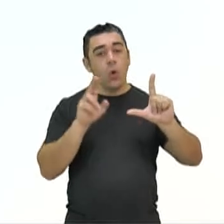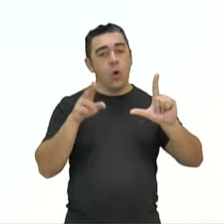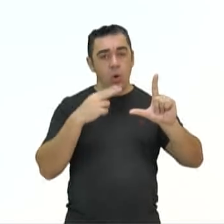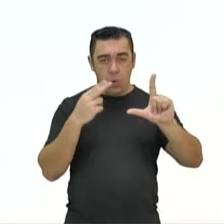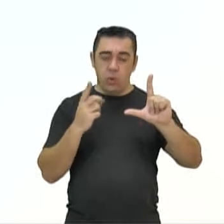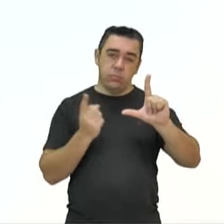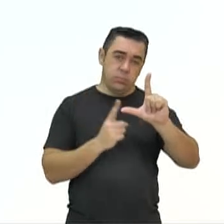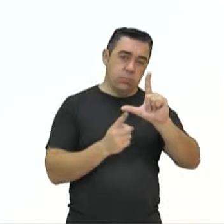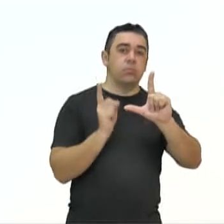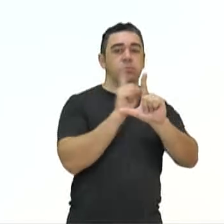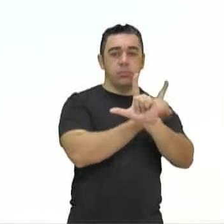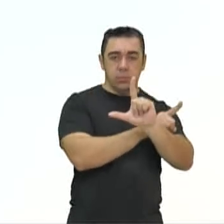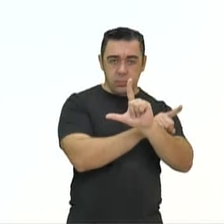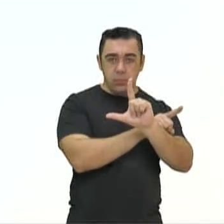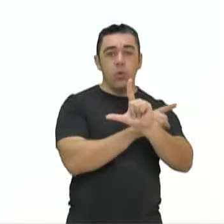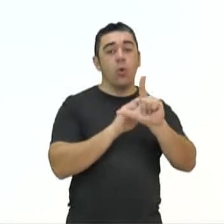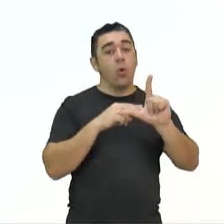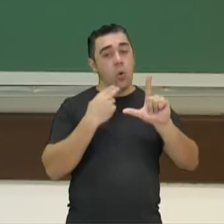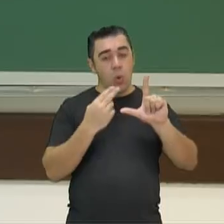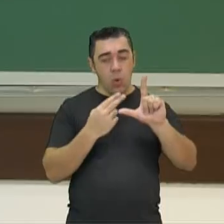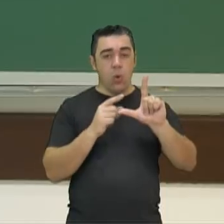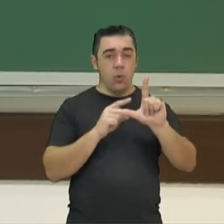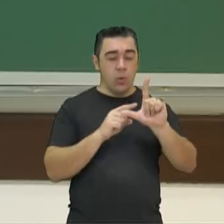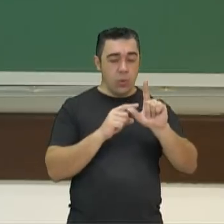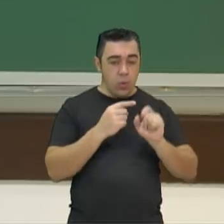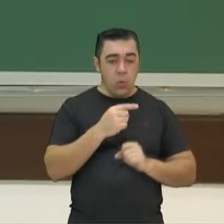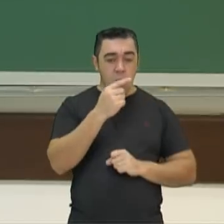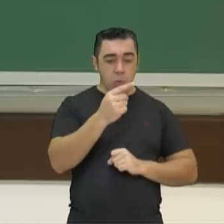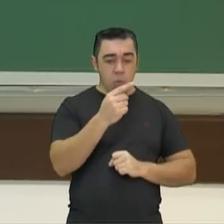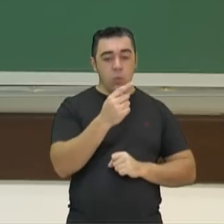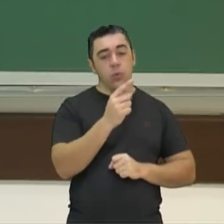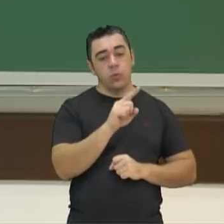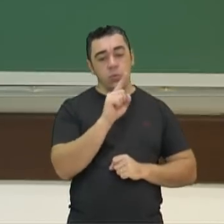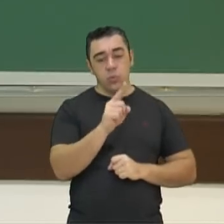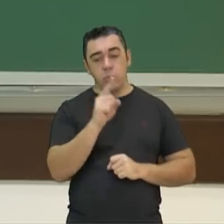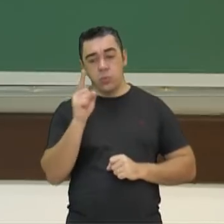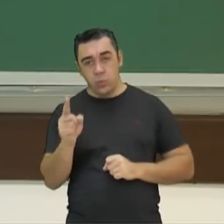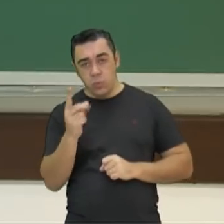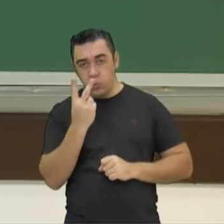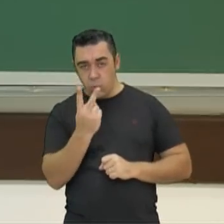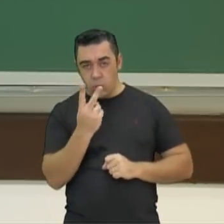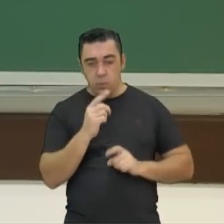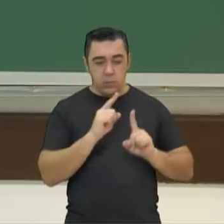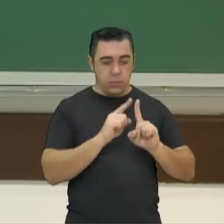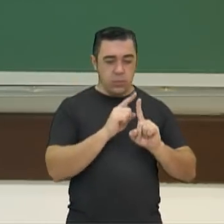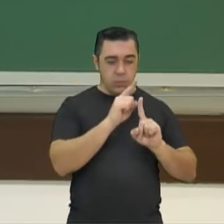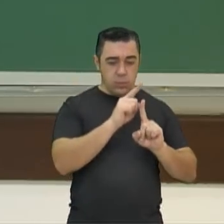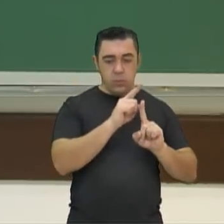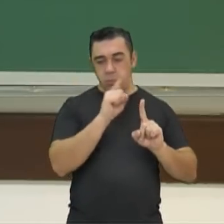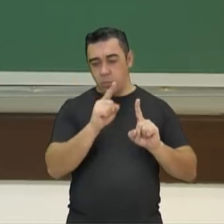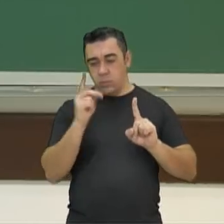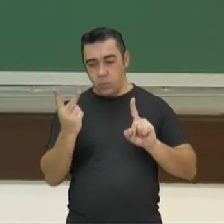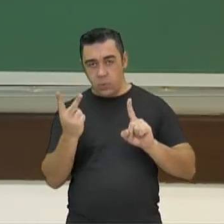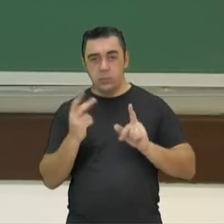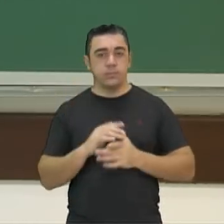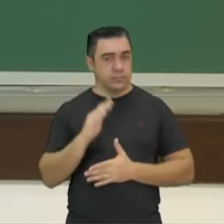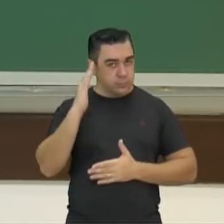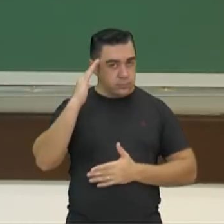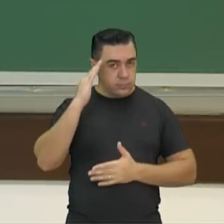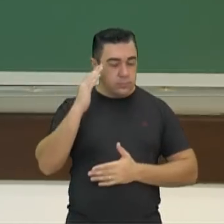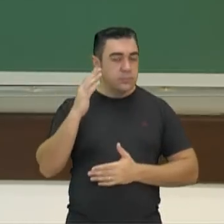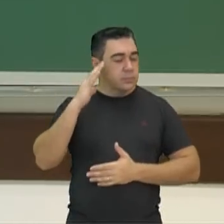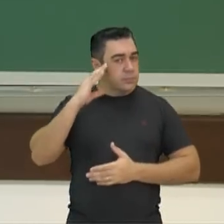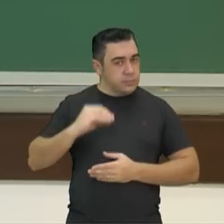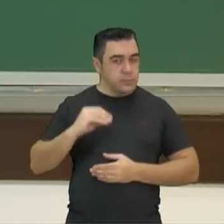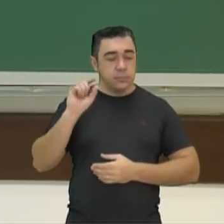falar assim para os meus alunos em sala de aula, que é uma para frente e 2 para o lado. Ou 2 para frente, uma para o lado, 2 para trás, uma para